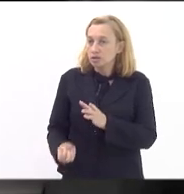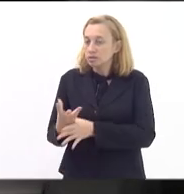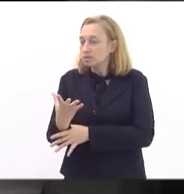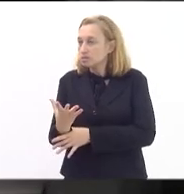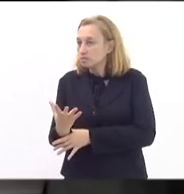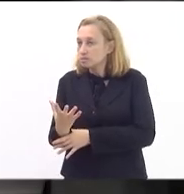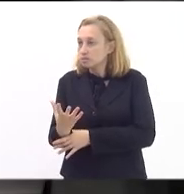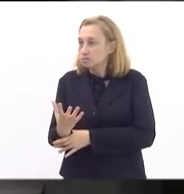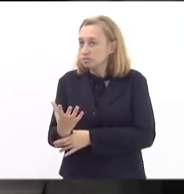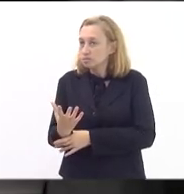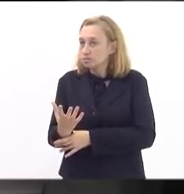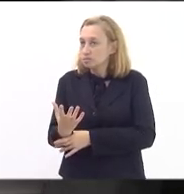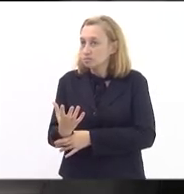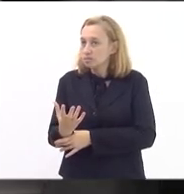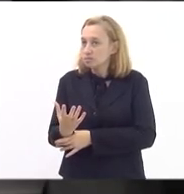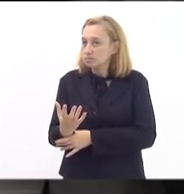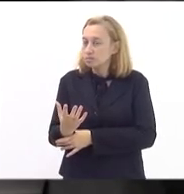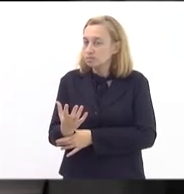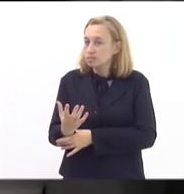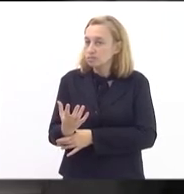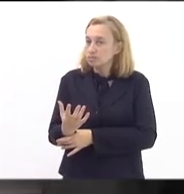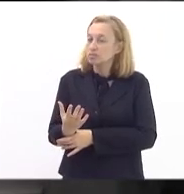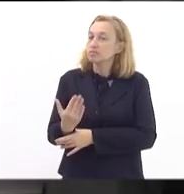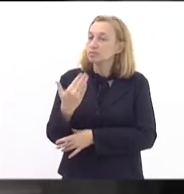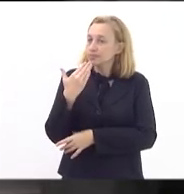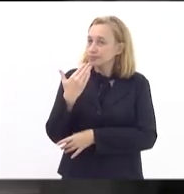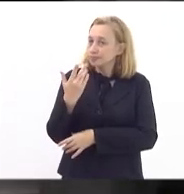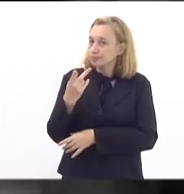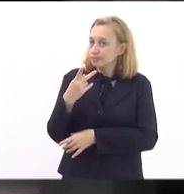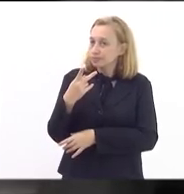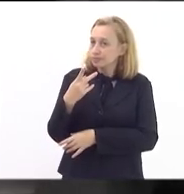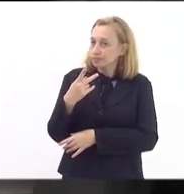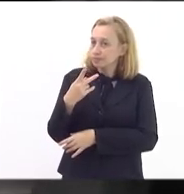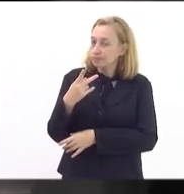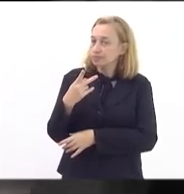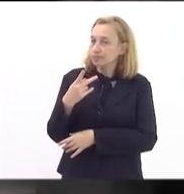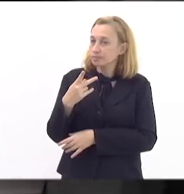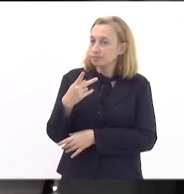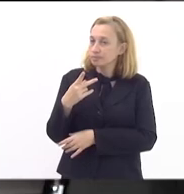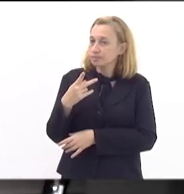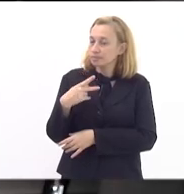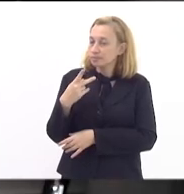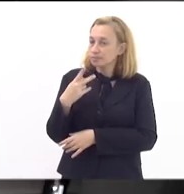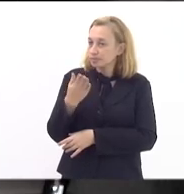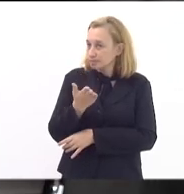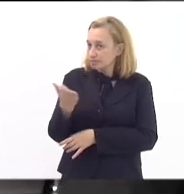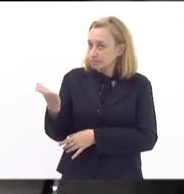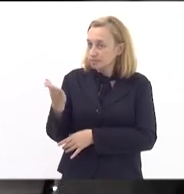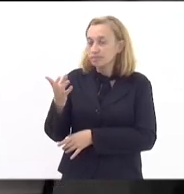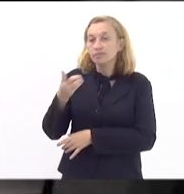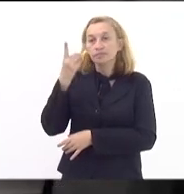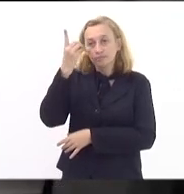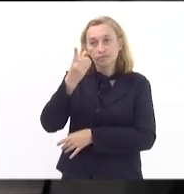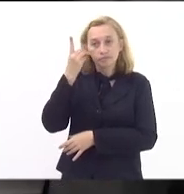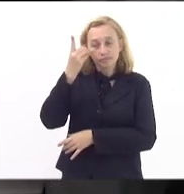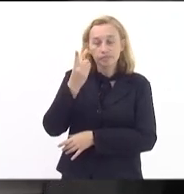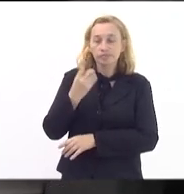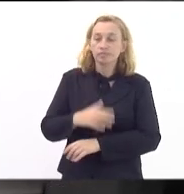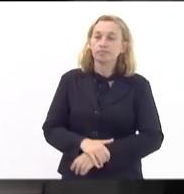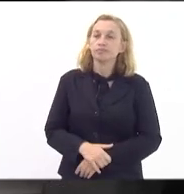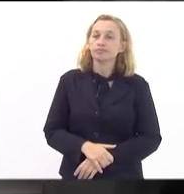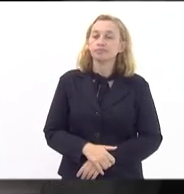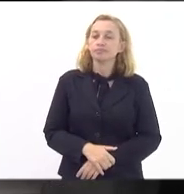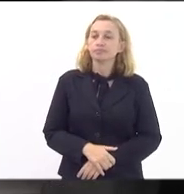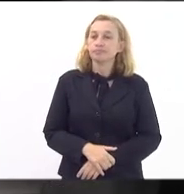de referência ativo do Brasil para sugeriram aos legisladores O parlamento né cuja a casa estamos agora